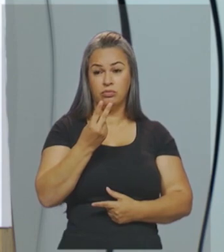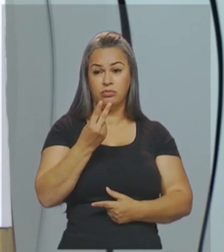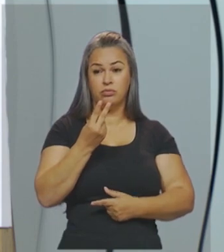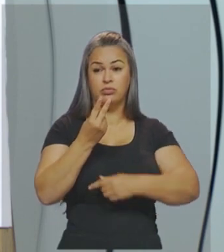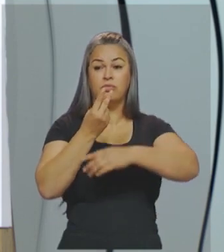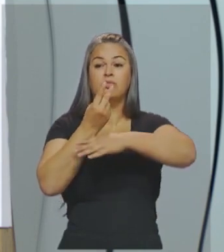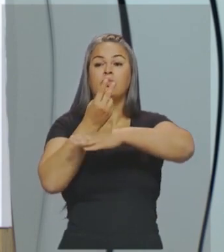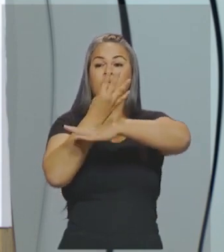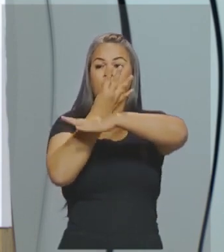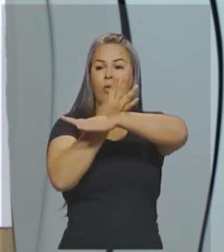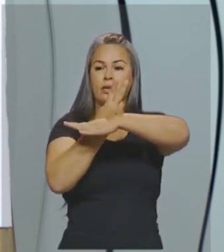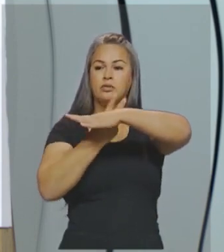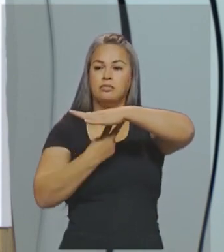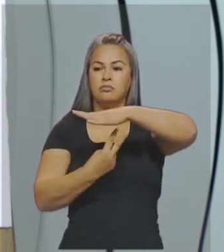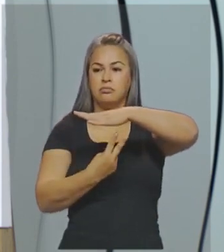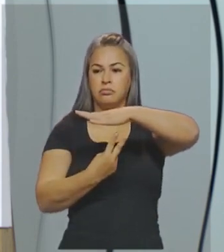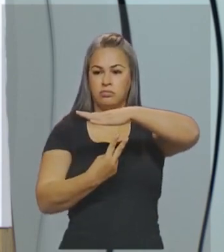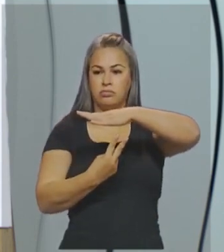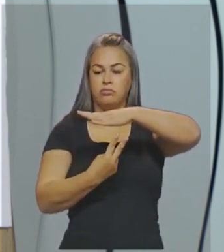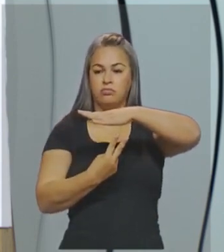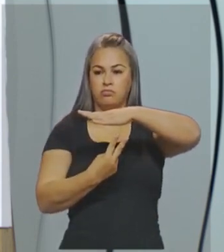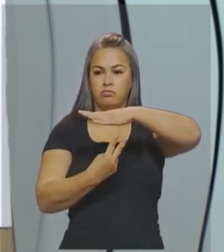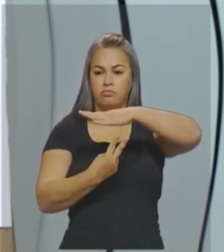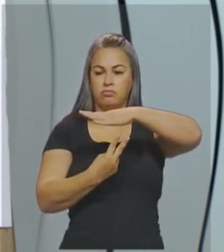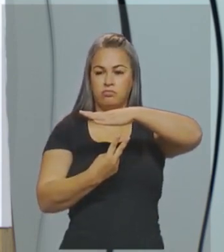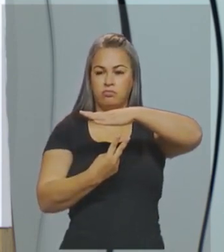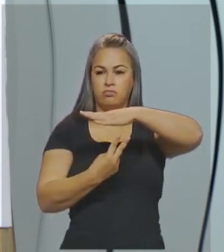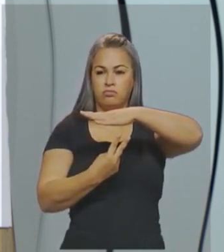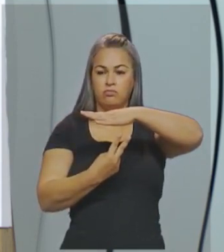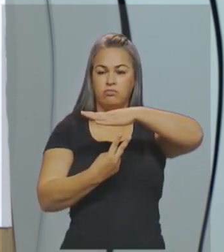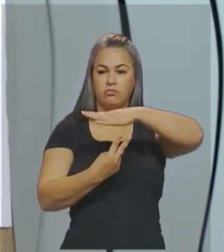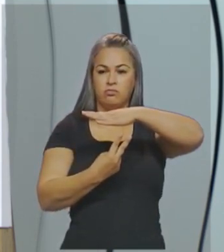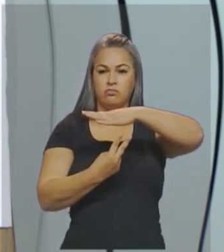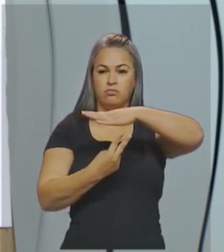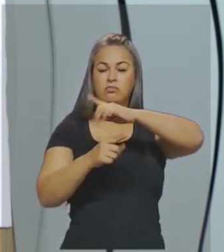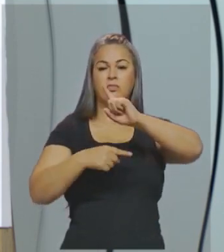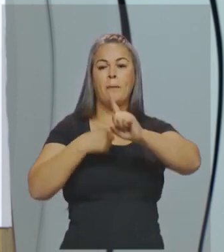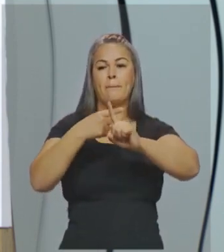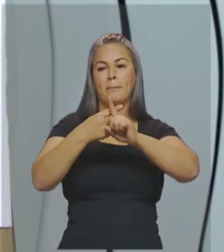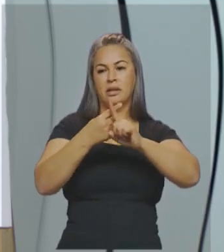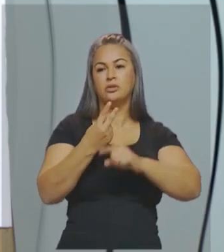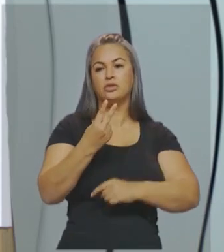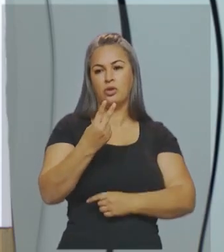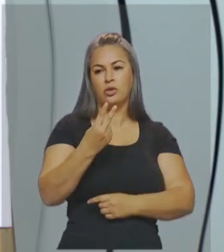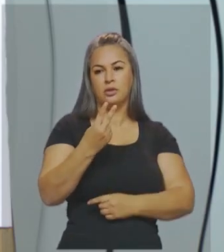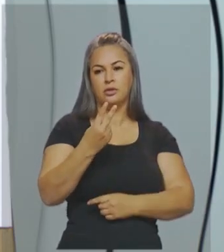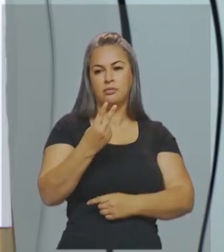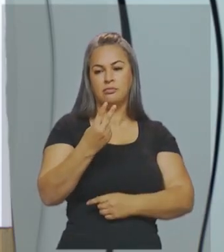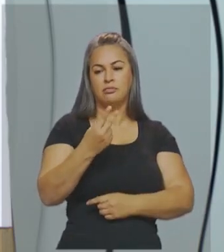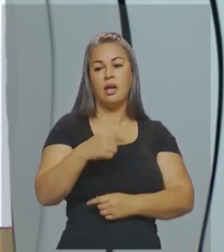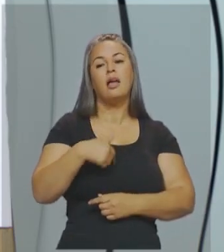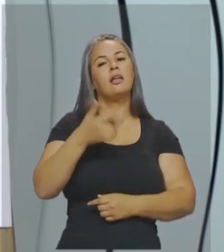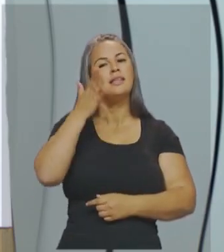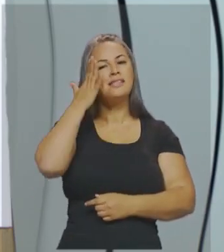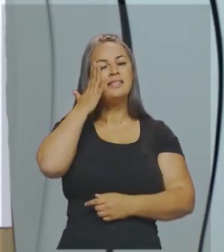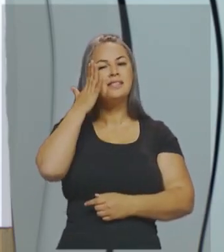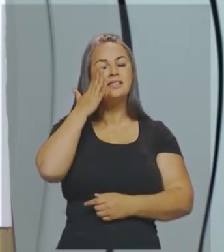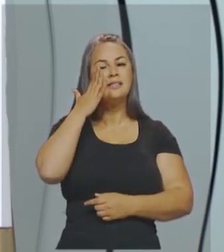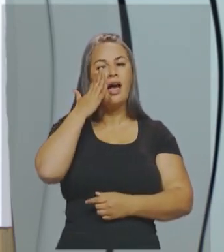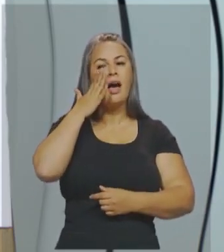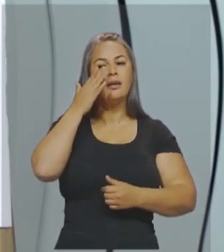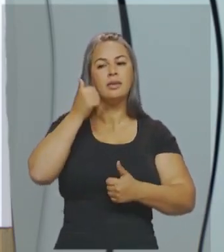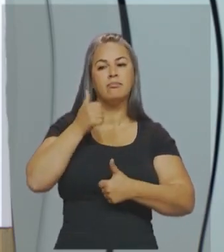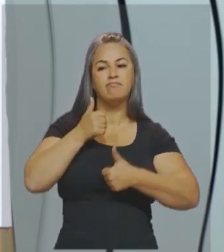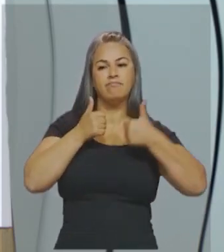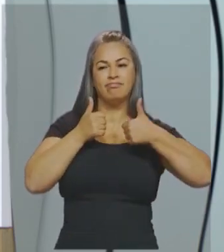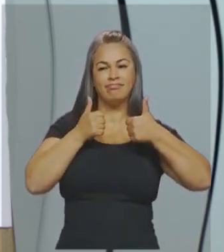dar 2. Ou seja, eu sei que o primeiro termo central está na segunda posição. Então, é esse termo aqui, ó, que é o segundo